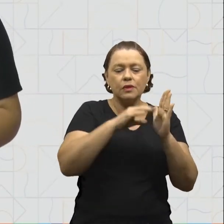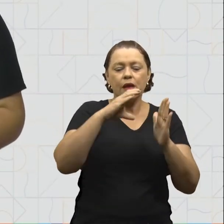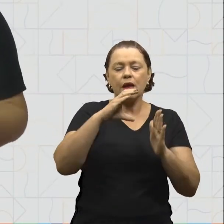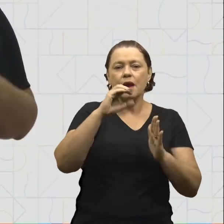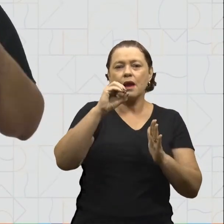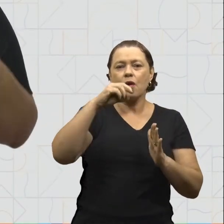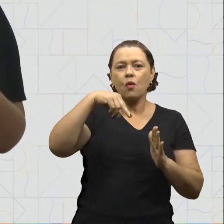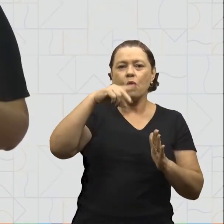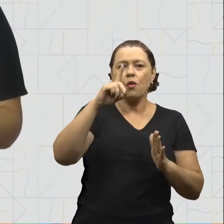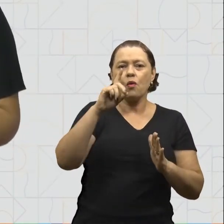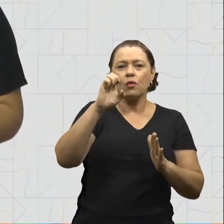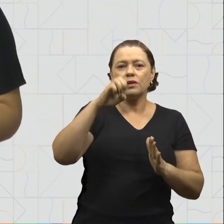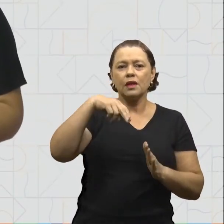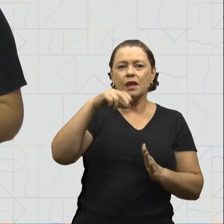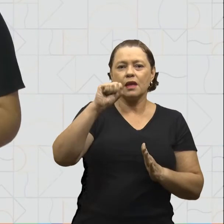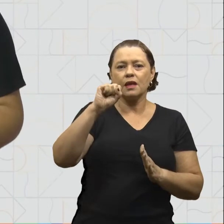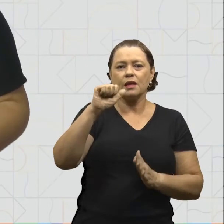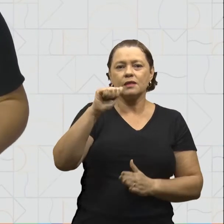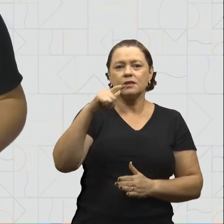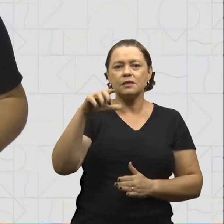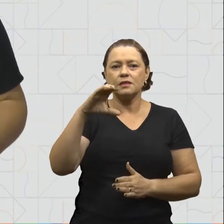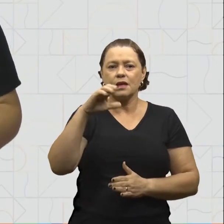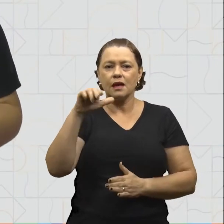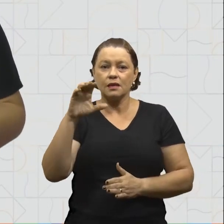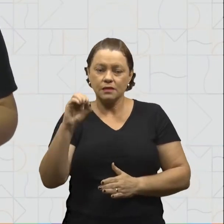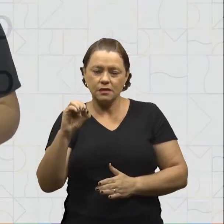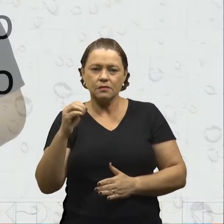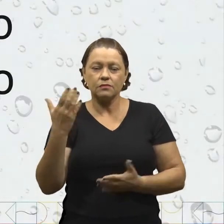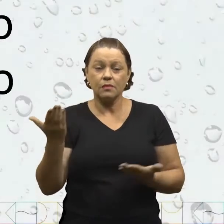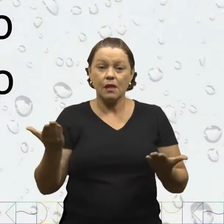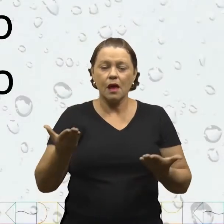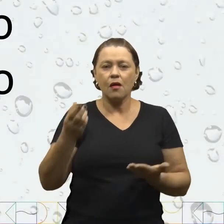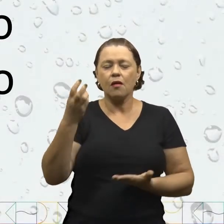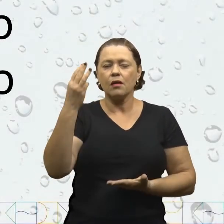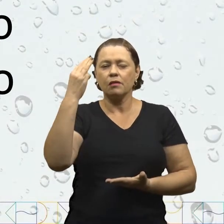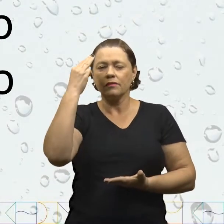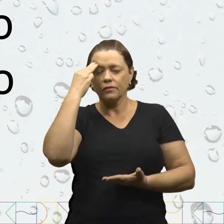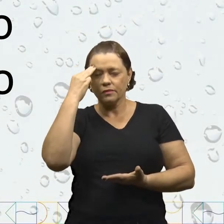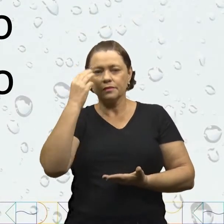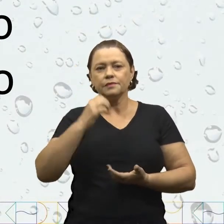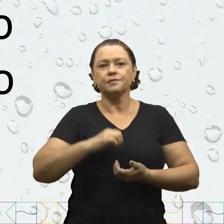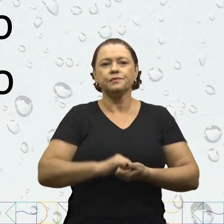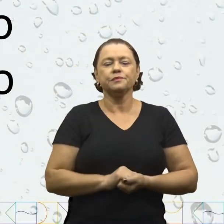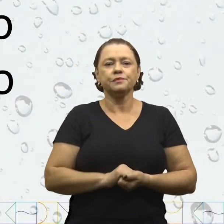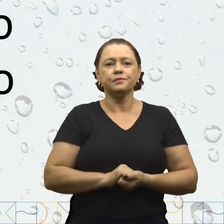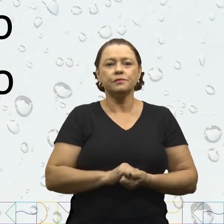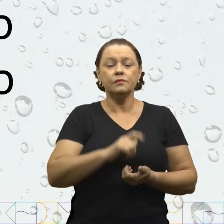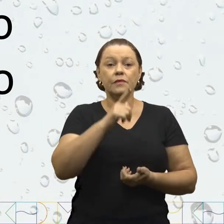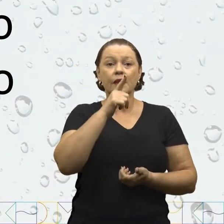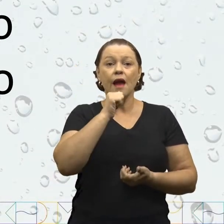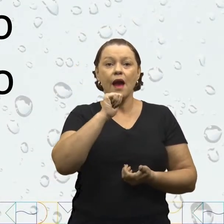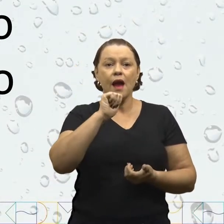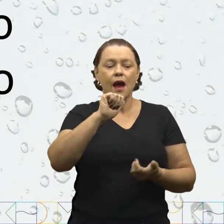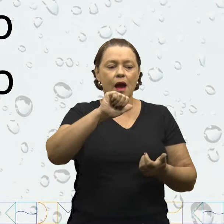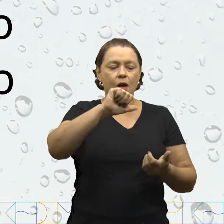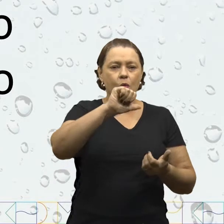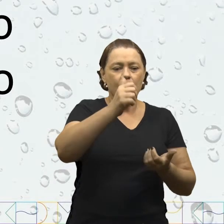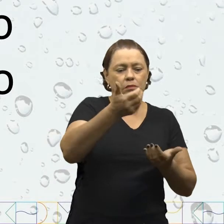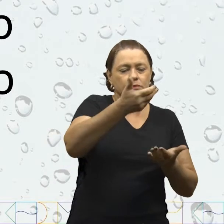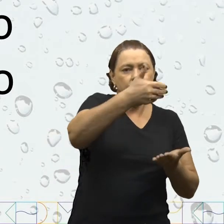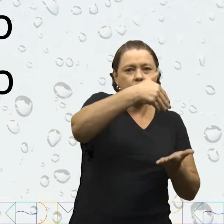condensação. Vamos fixar o que aprendemos a partir desse esquema. A água do estado líquido para o gasoso é